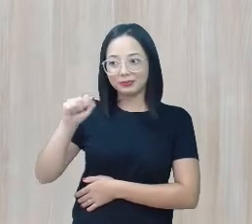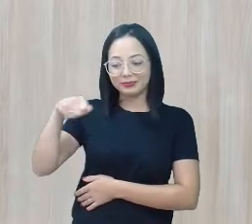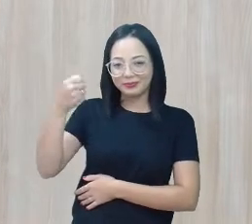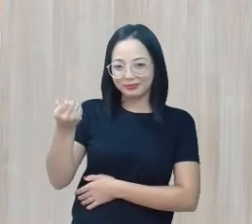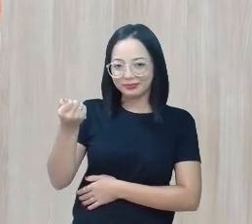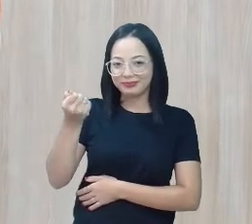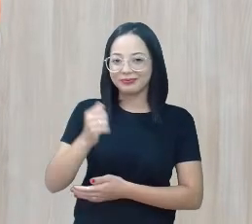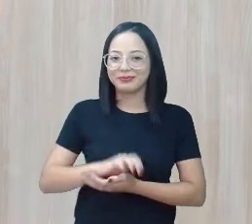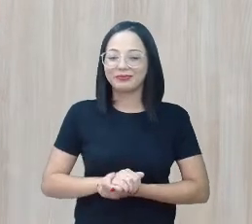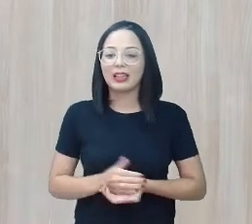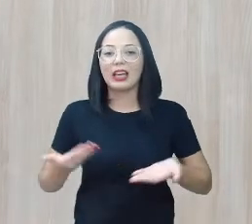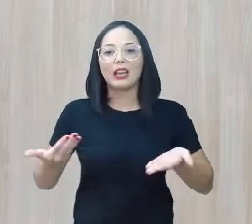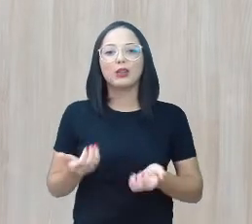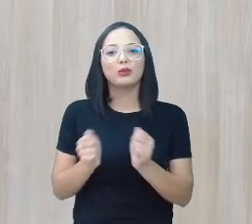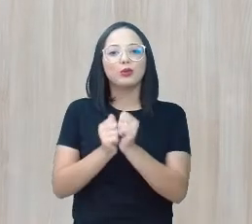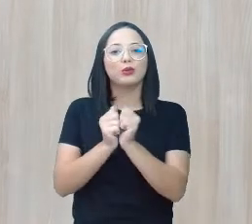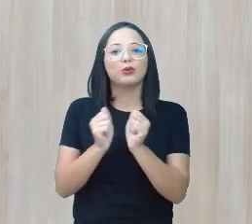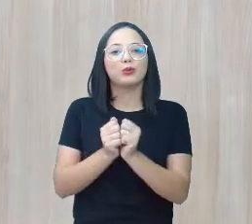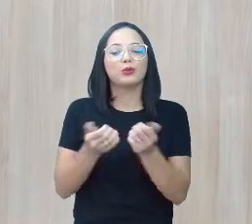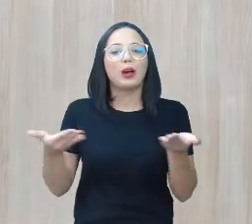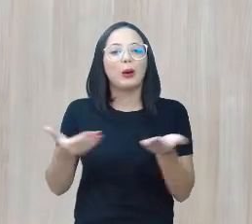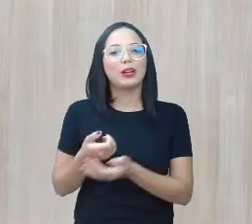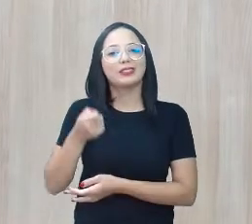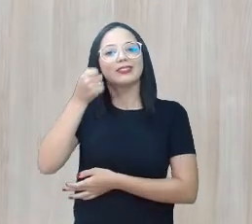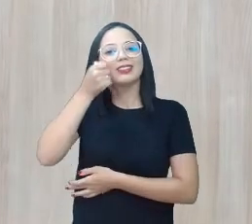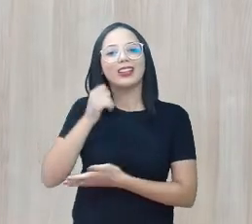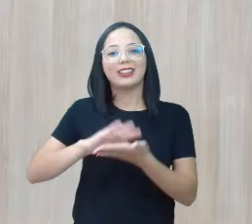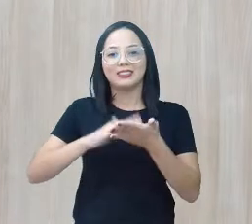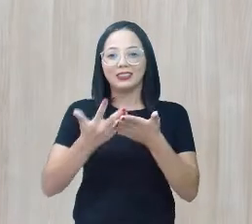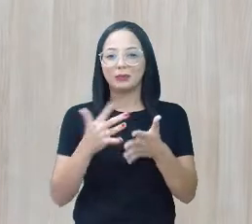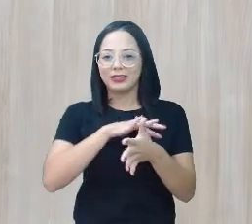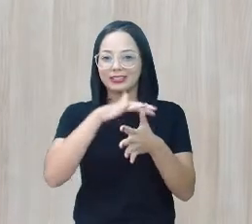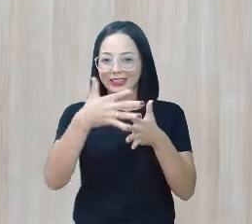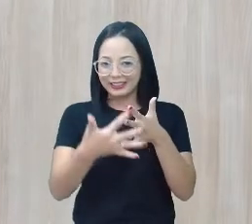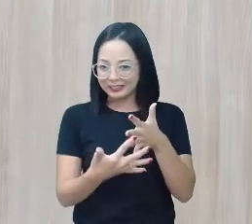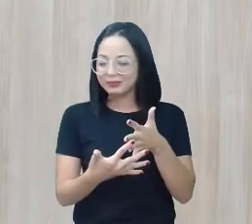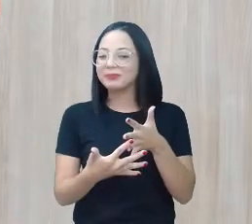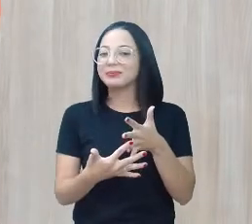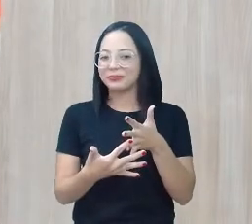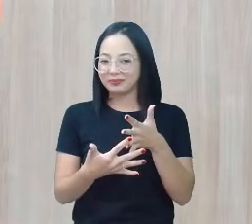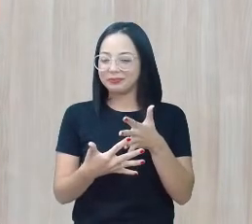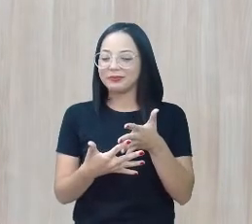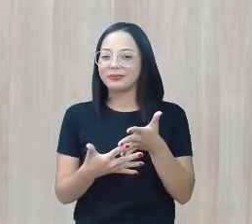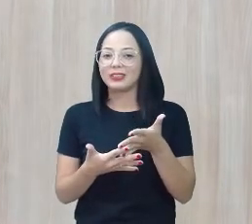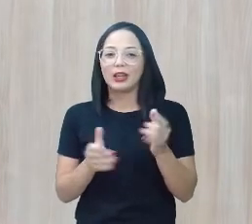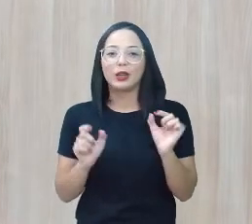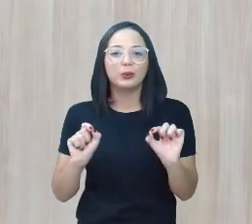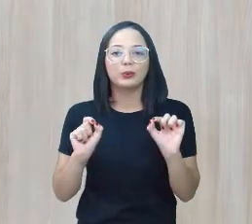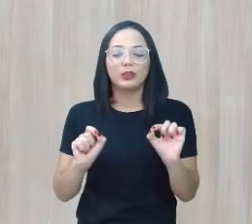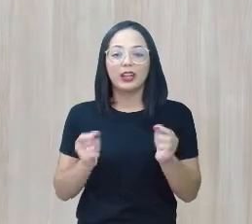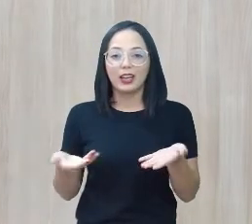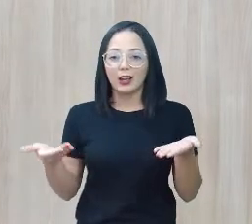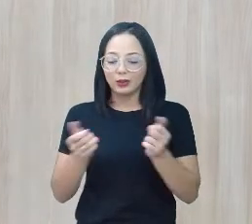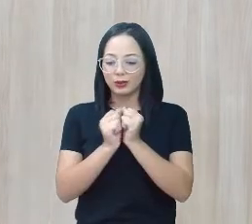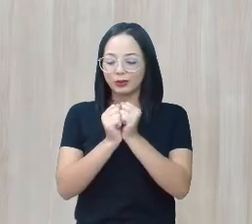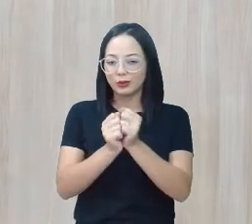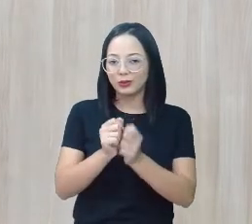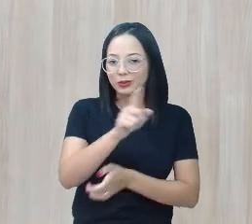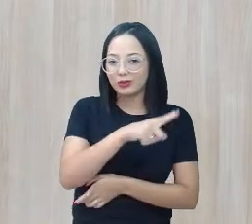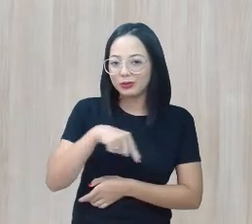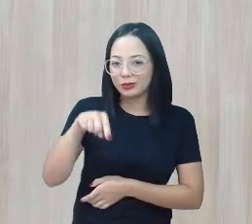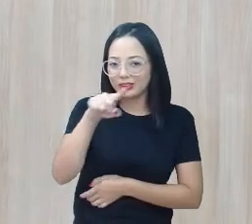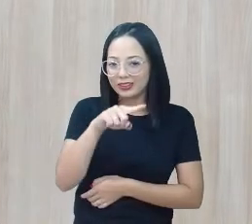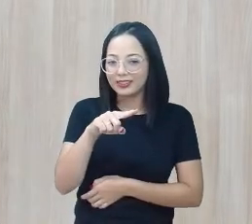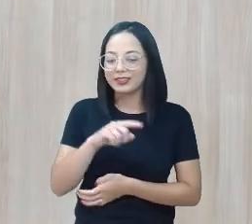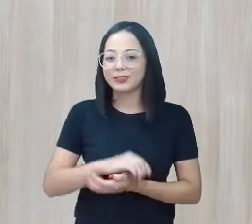sinal. Eu estou aqui com a Adriele, a nossa intérprete de línguas e sinais, que estará aí com vocês,